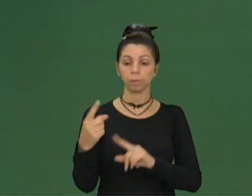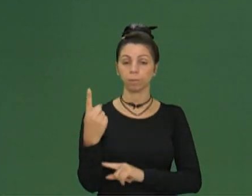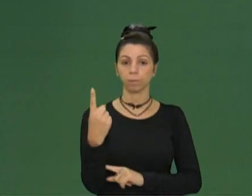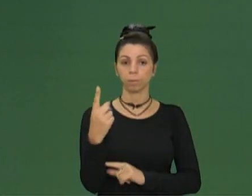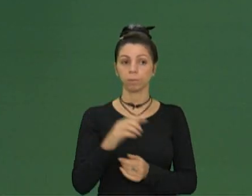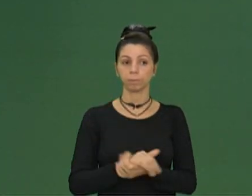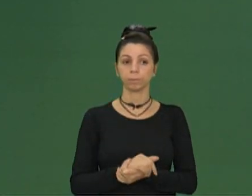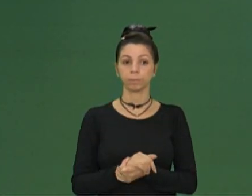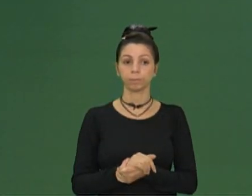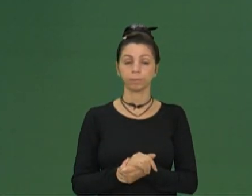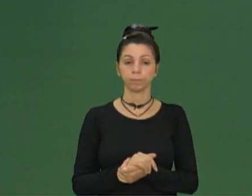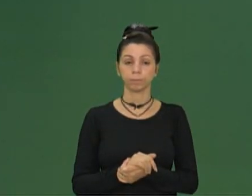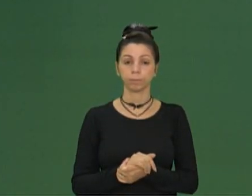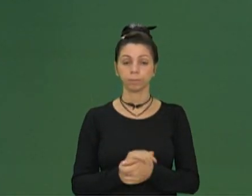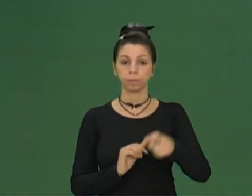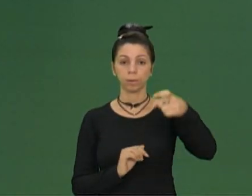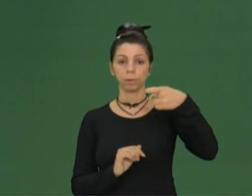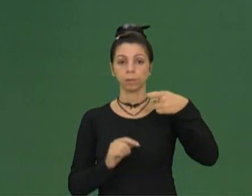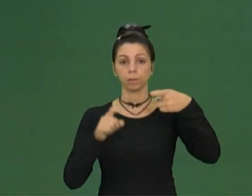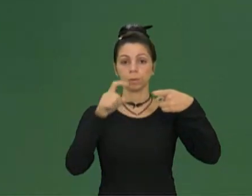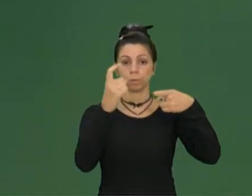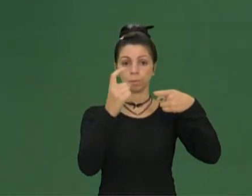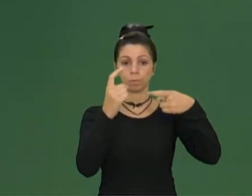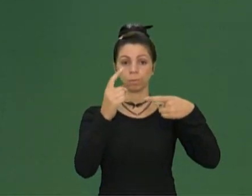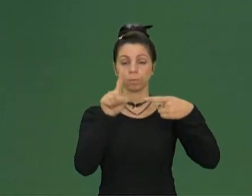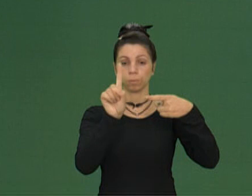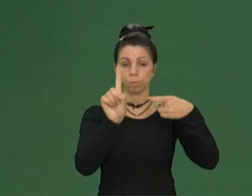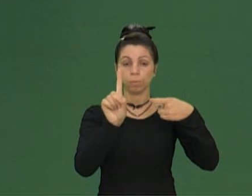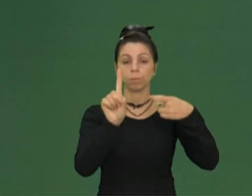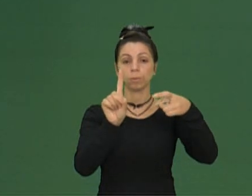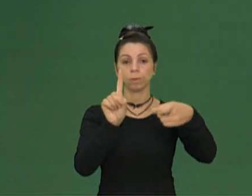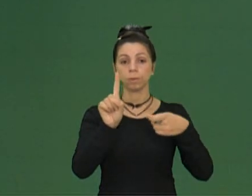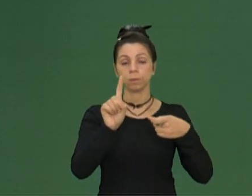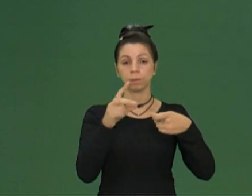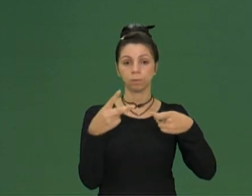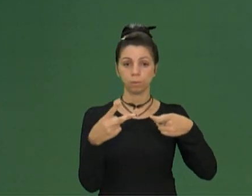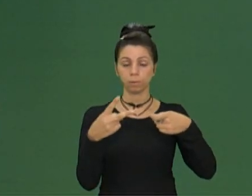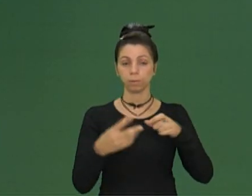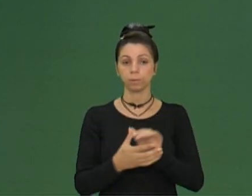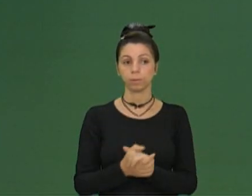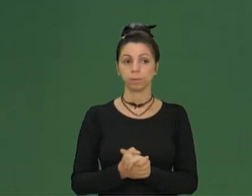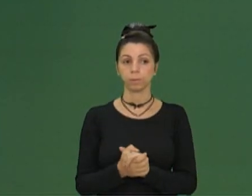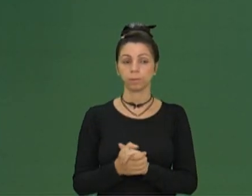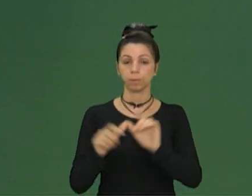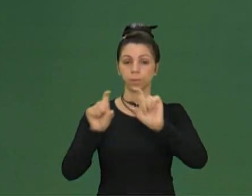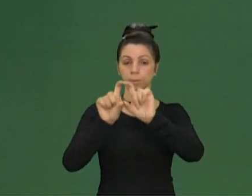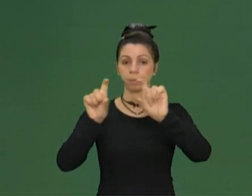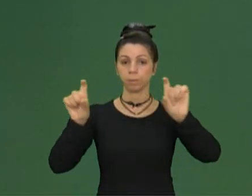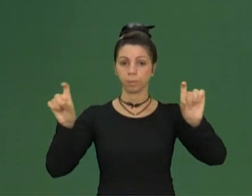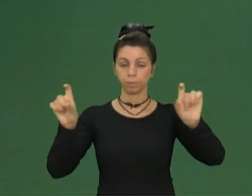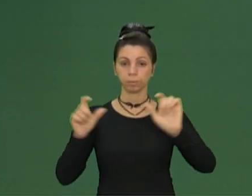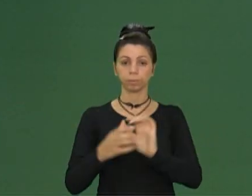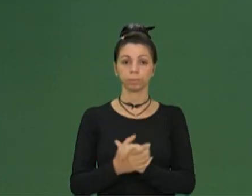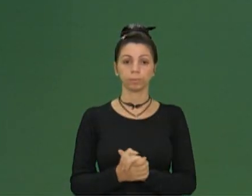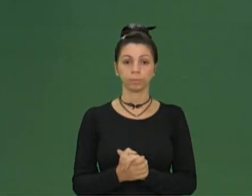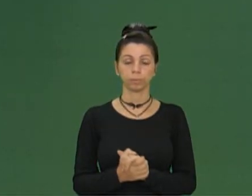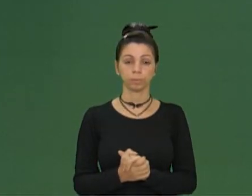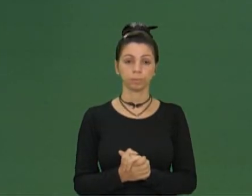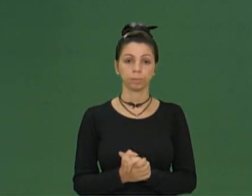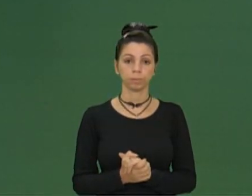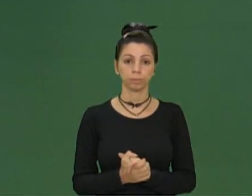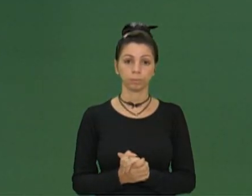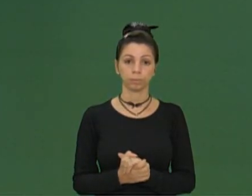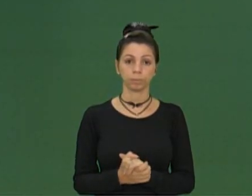e o meu x duas linhas, né? X' 5 mais 1 sobre 2, sendo que 6 sobre 2 é